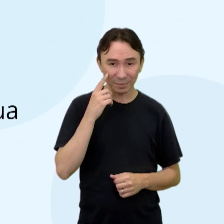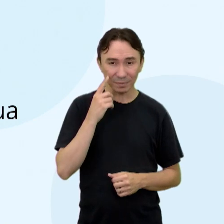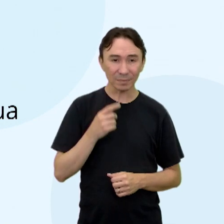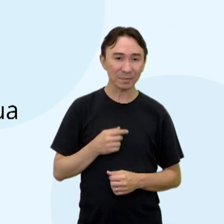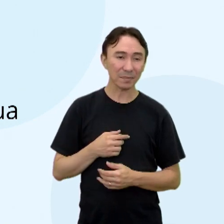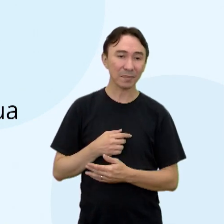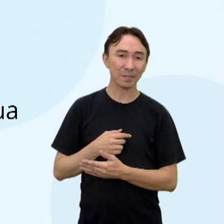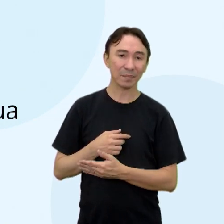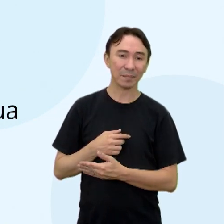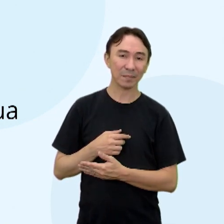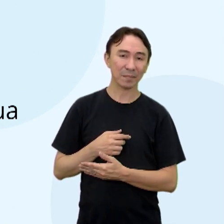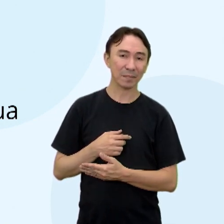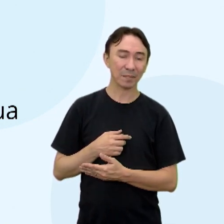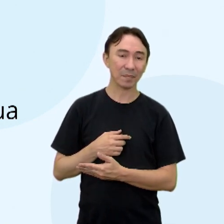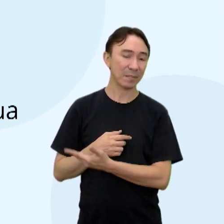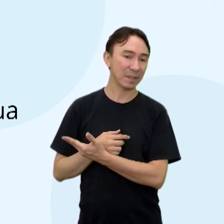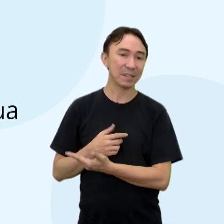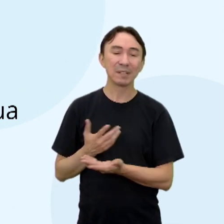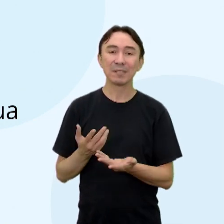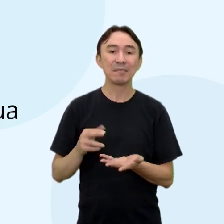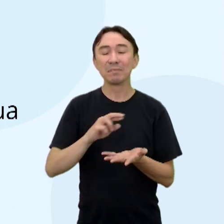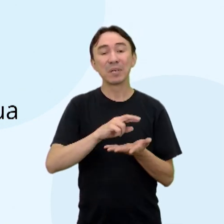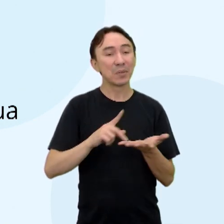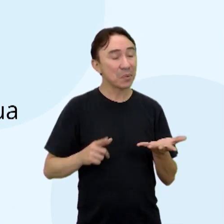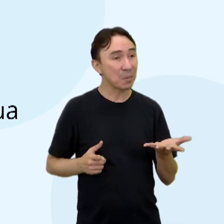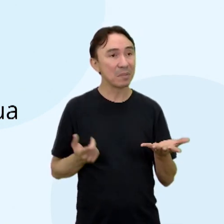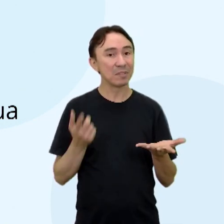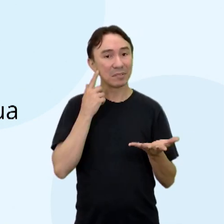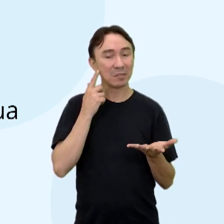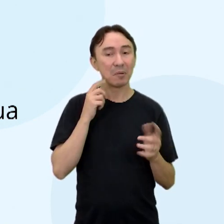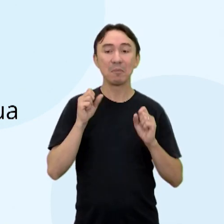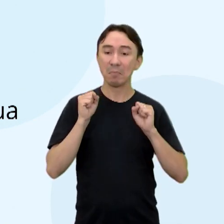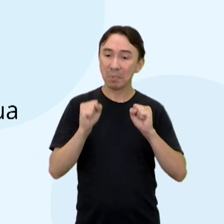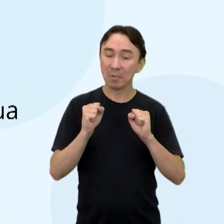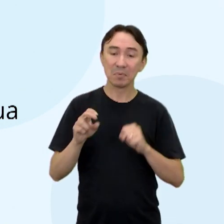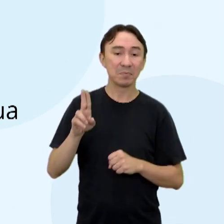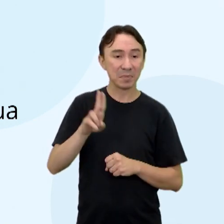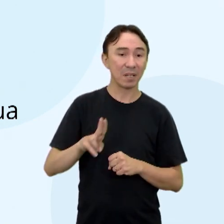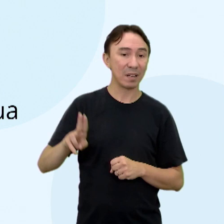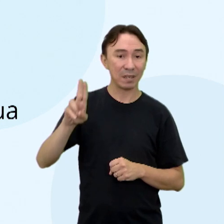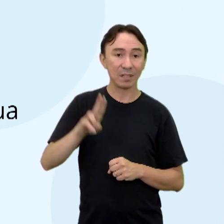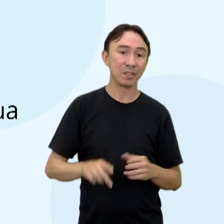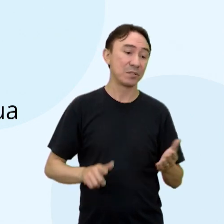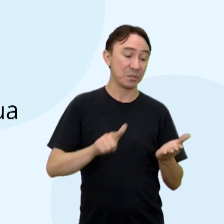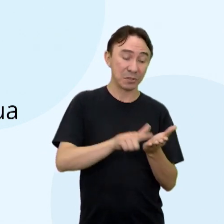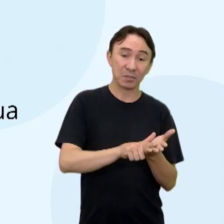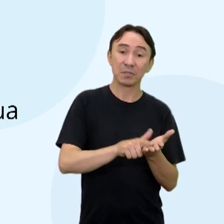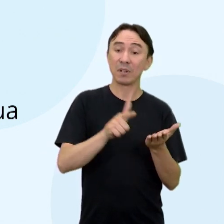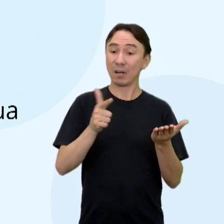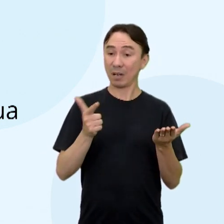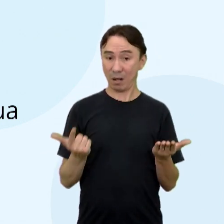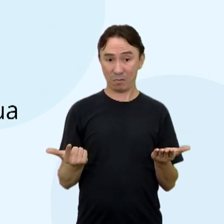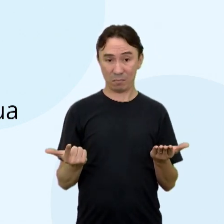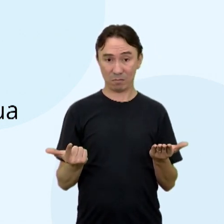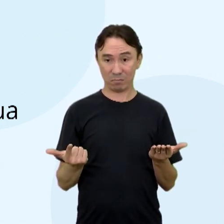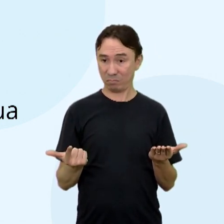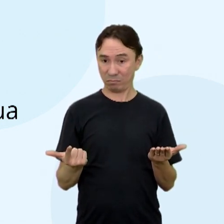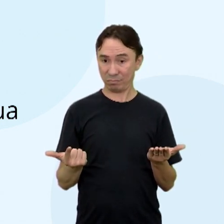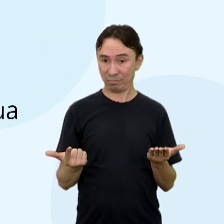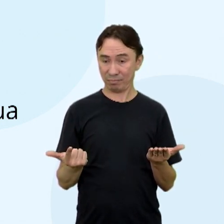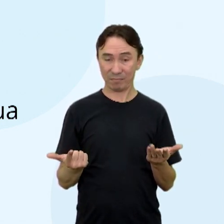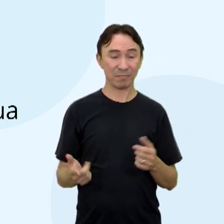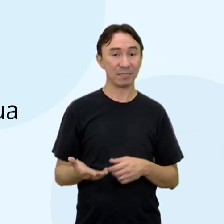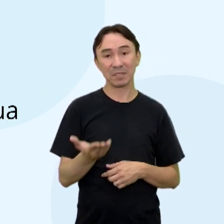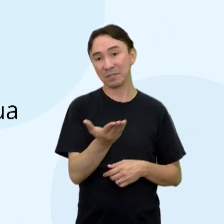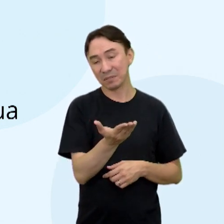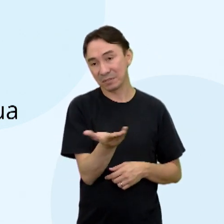Quais canais de informação que podemos utilizar? Jornais impressos e digitais. Eu aqui, Creative Commons. Vocês, como não vão